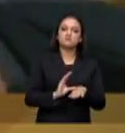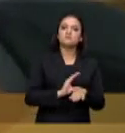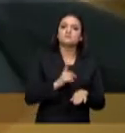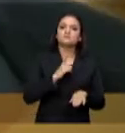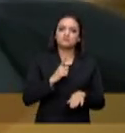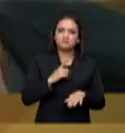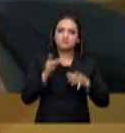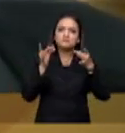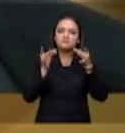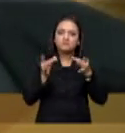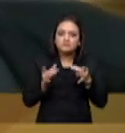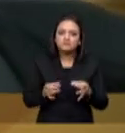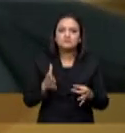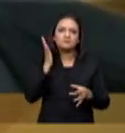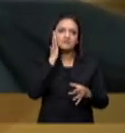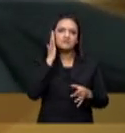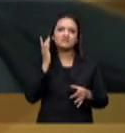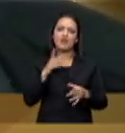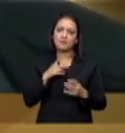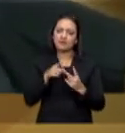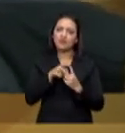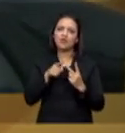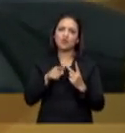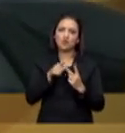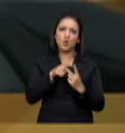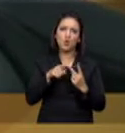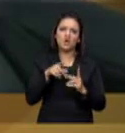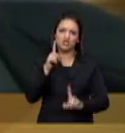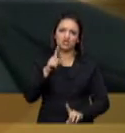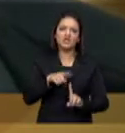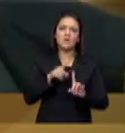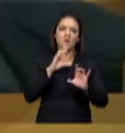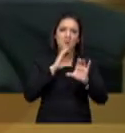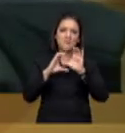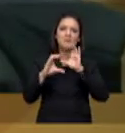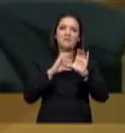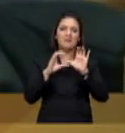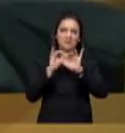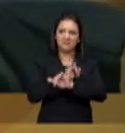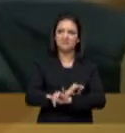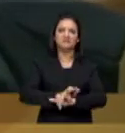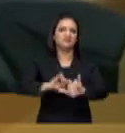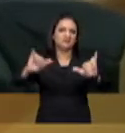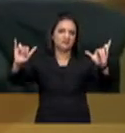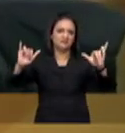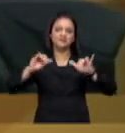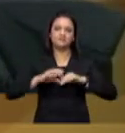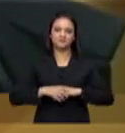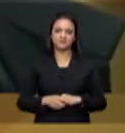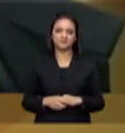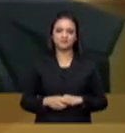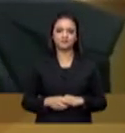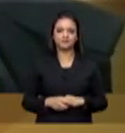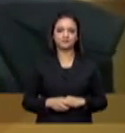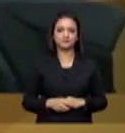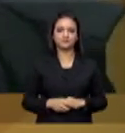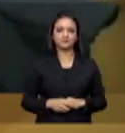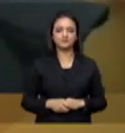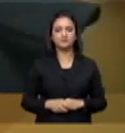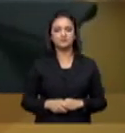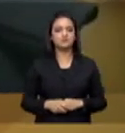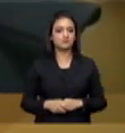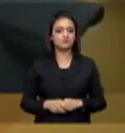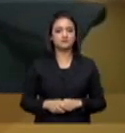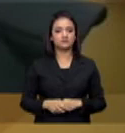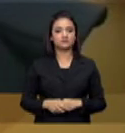reconhece mais de um tipo de comunicação em larga escala, em emissão de massa.